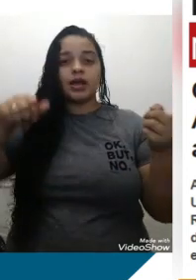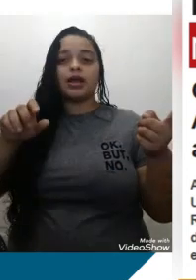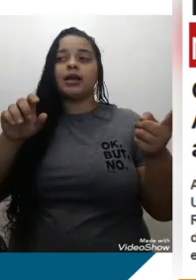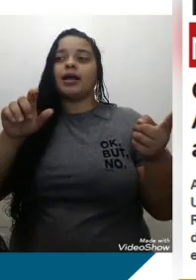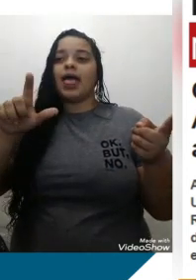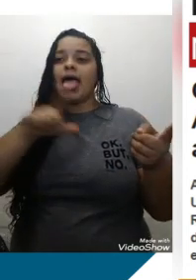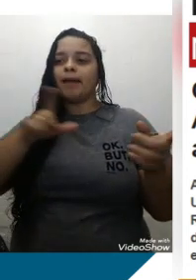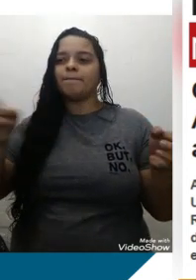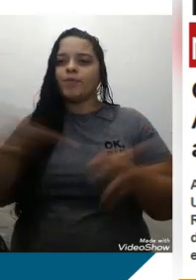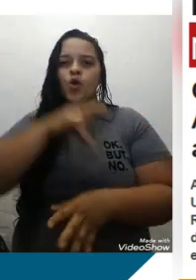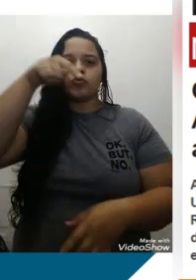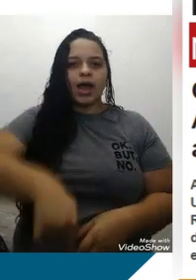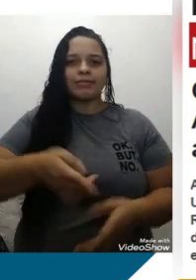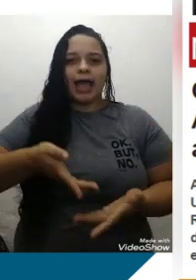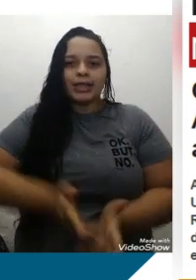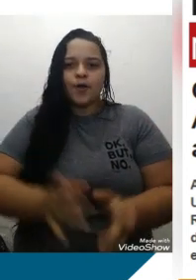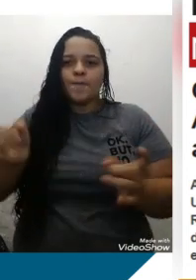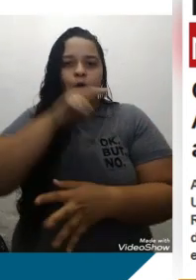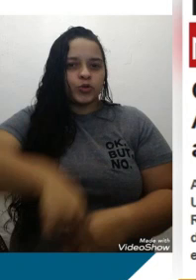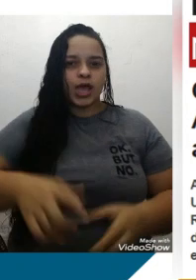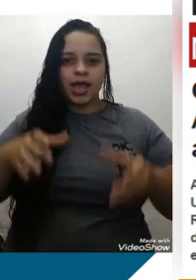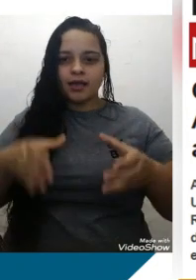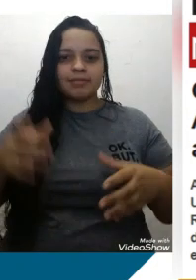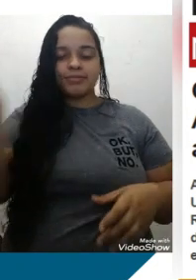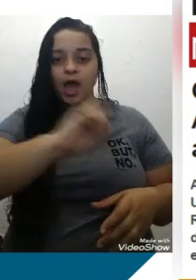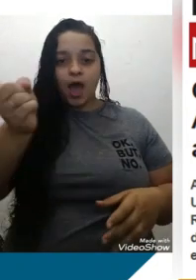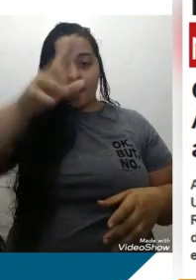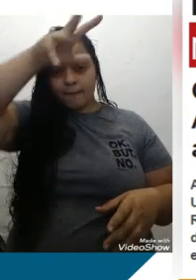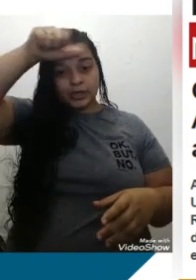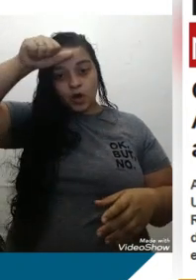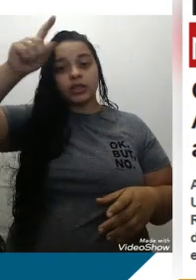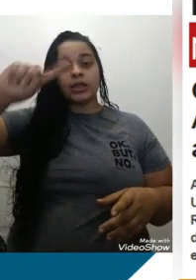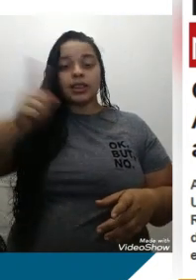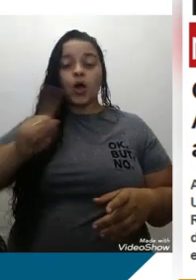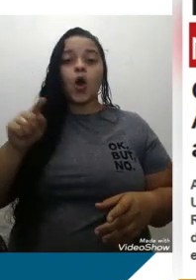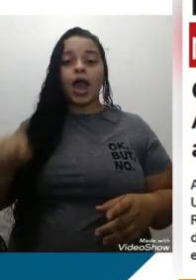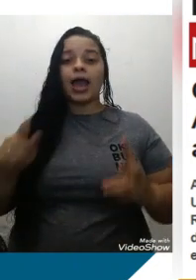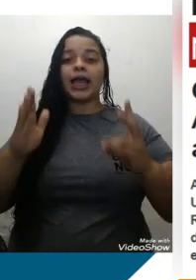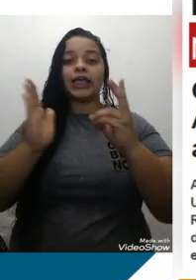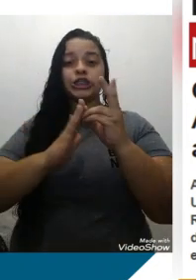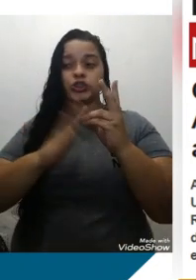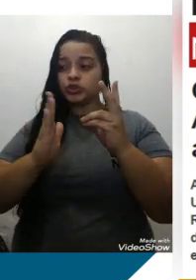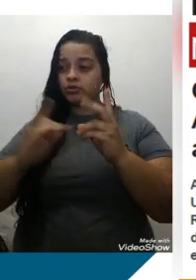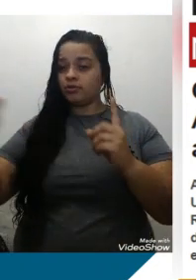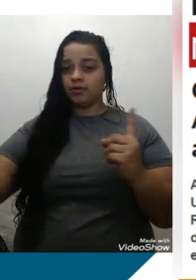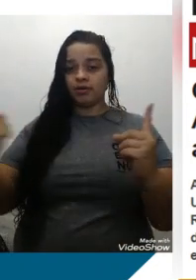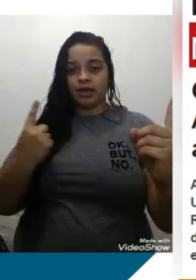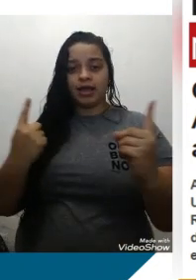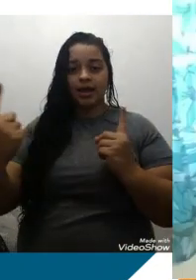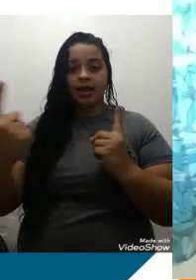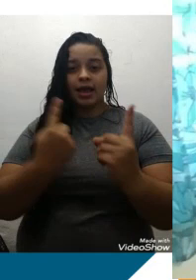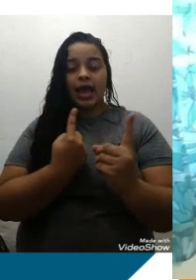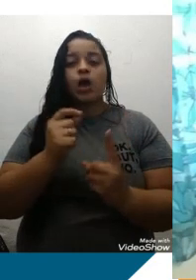floresta amazônica, né? Mas que a floresta amazônica foi um ambiente de atuação dos povos indígenas que